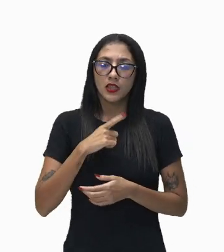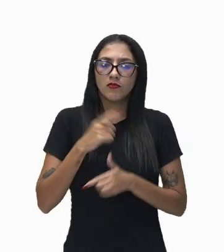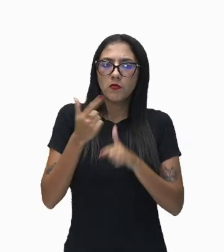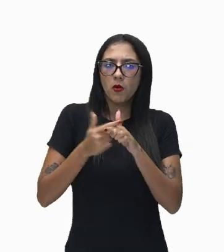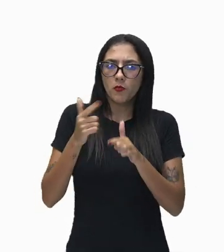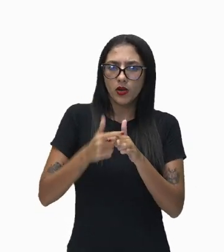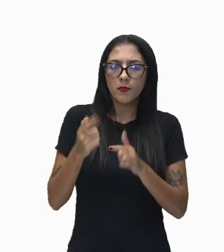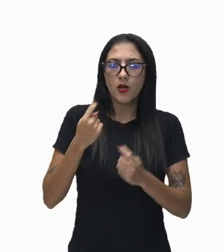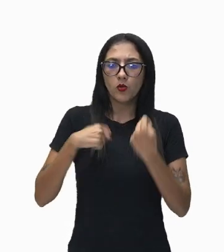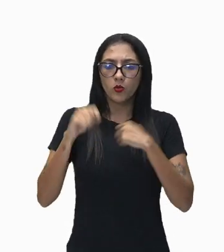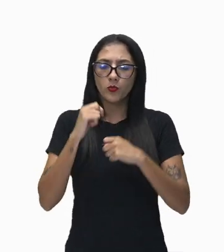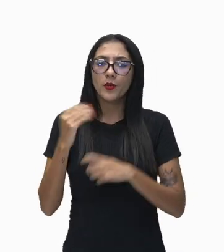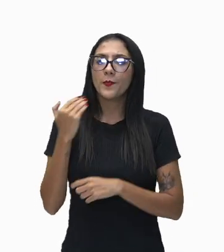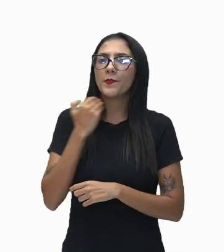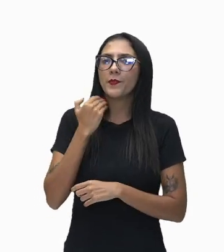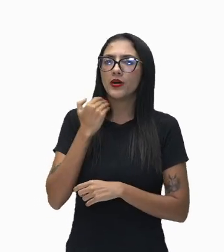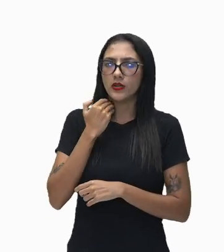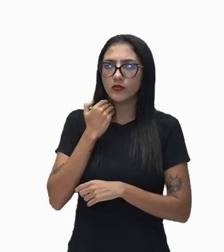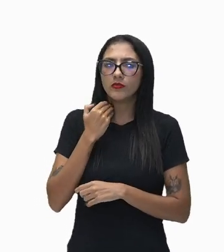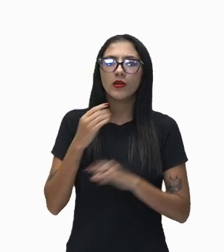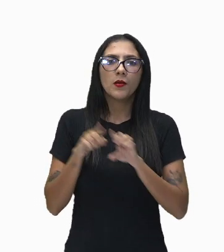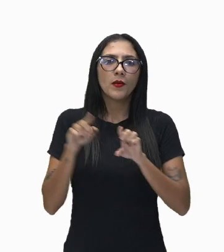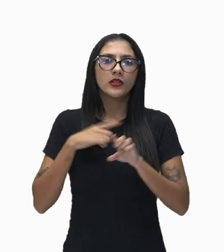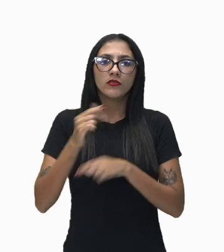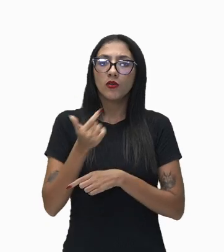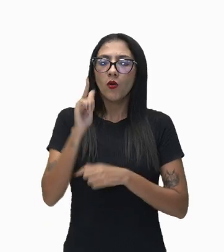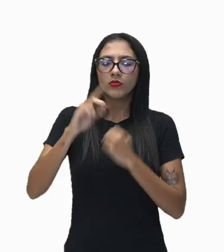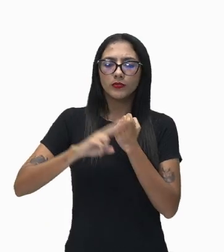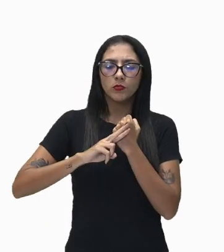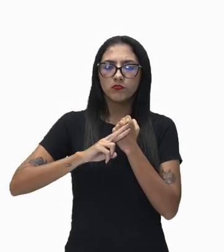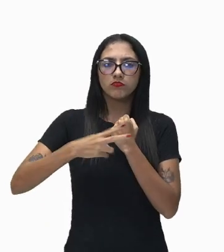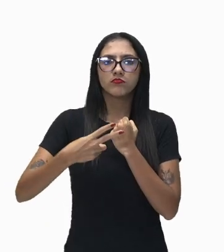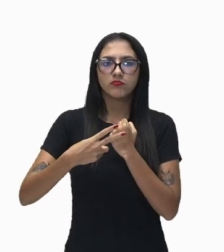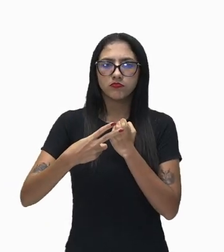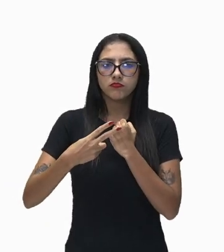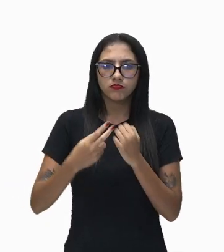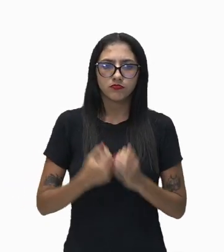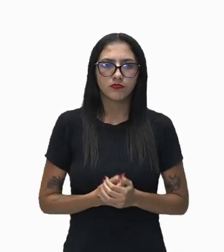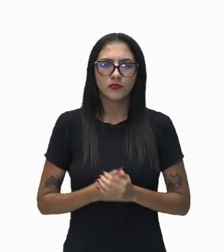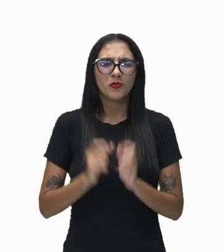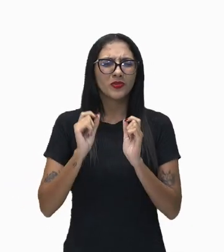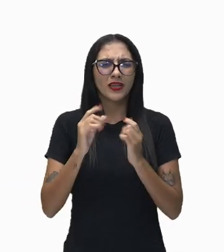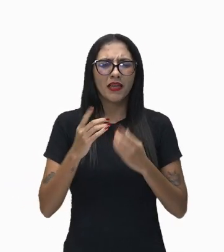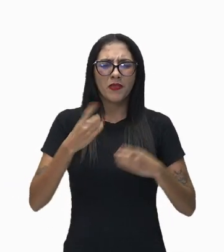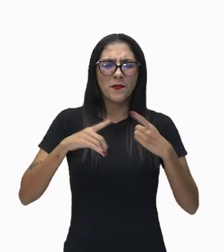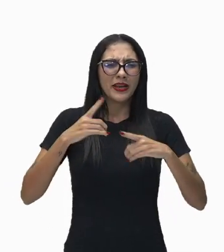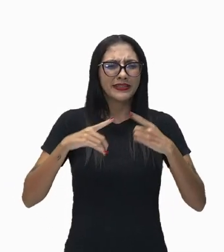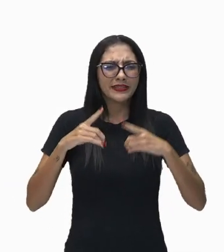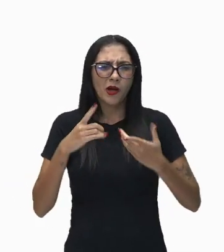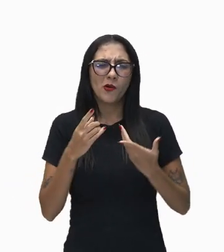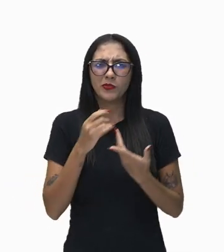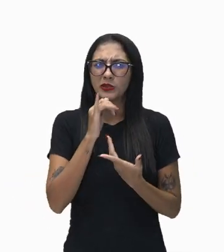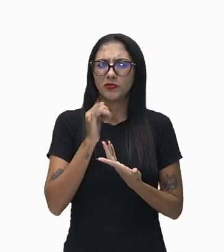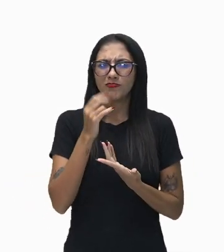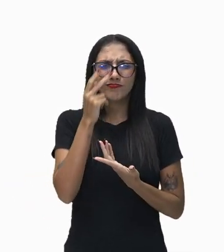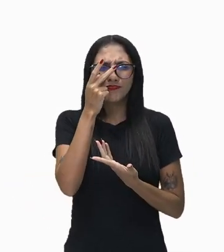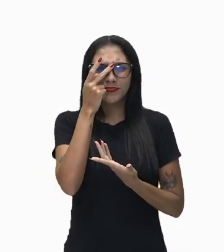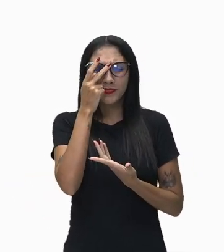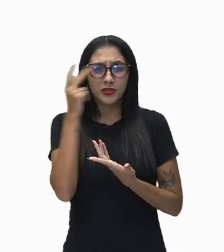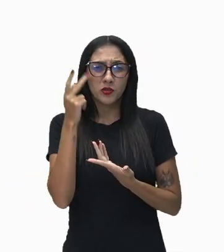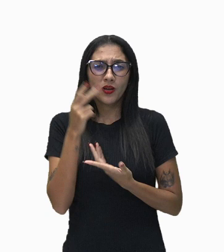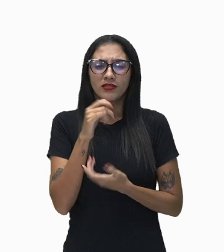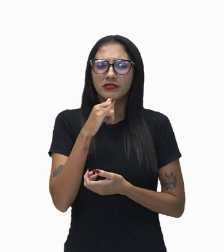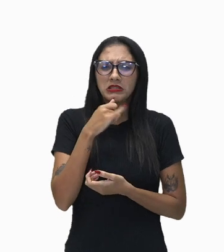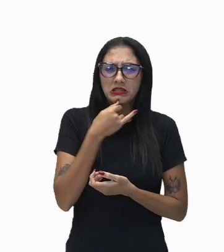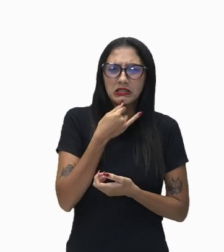uma consequência dentro dos Estados Unidos, que é essa chamada Grande Depressão. O que é isso, professor? O pessoal ficou triste, estava